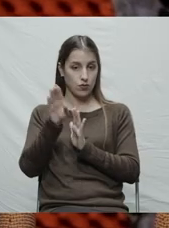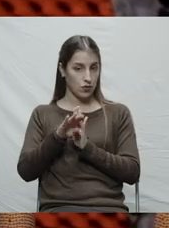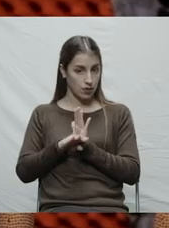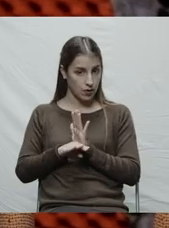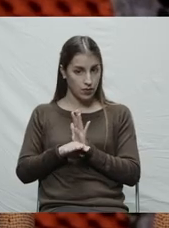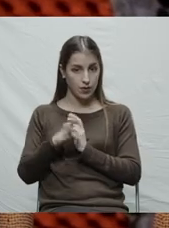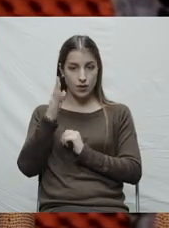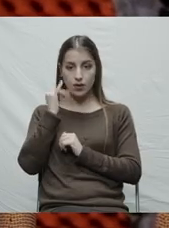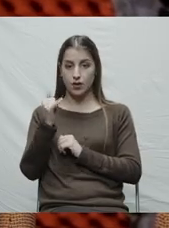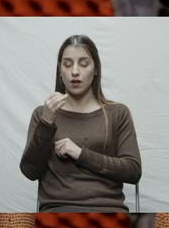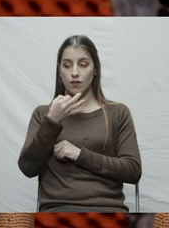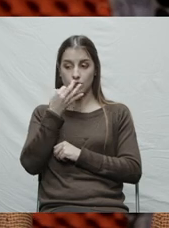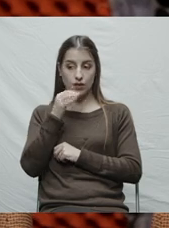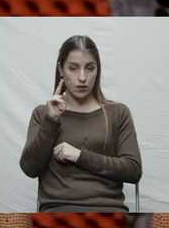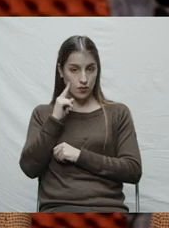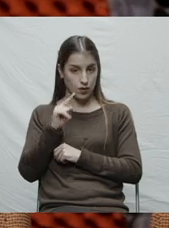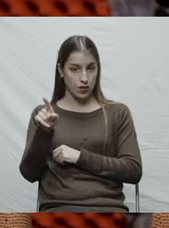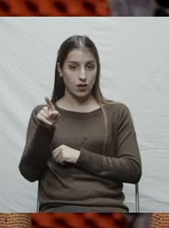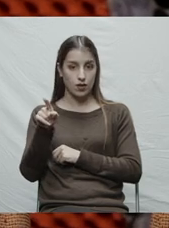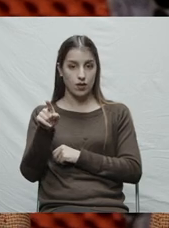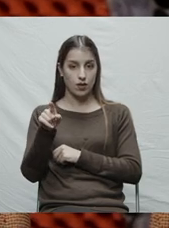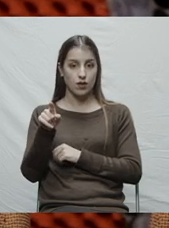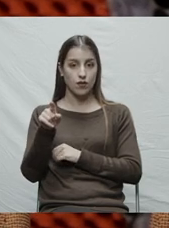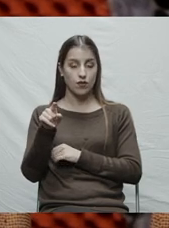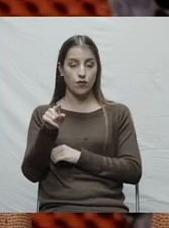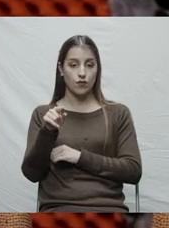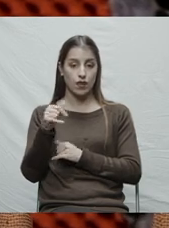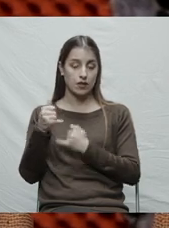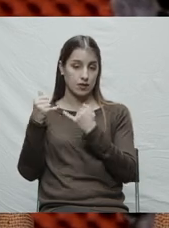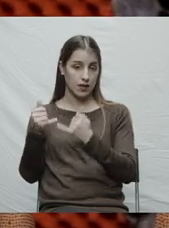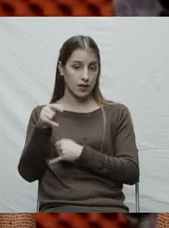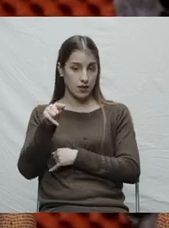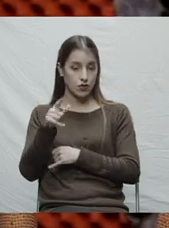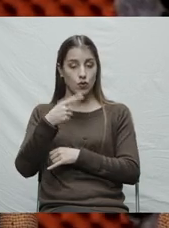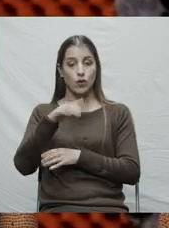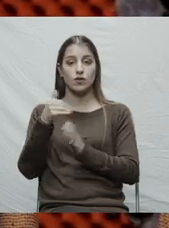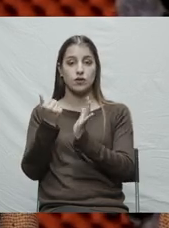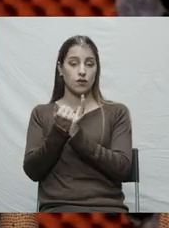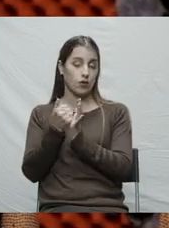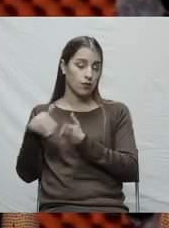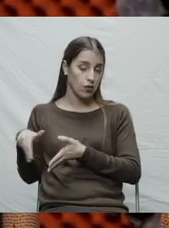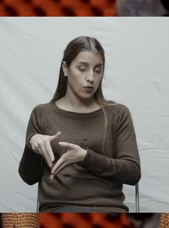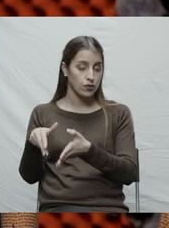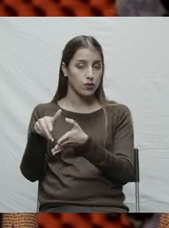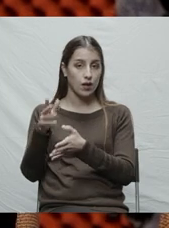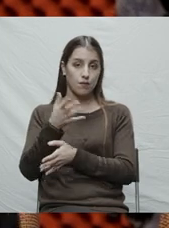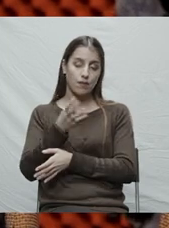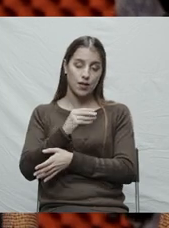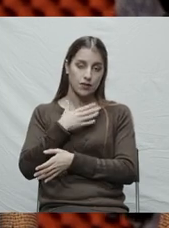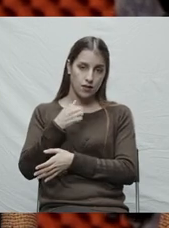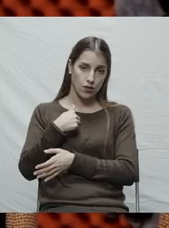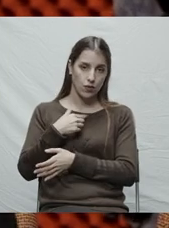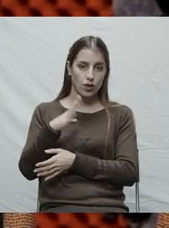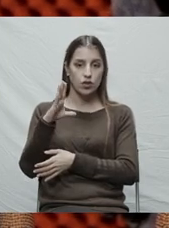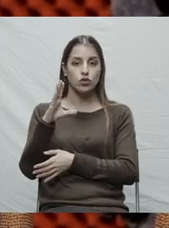para eu tentar falar com ele foi a seguir a isso. Portanto, nós tivemos sempre um percurso, mas isto era mais eu. A